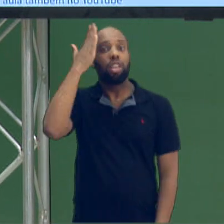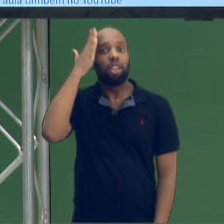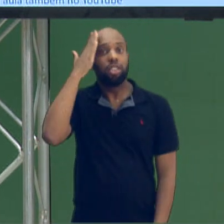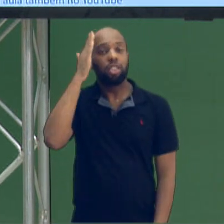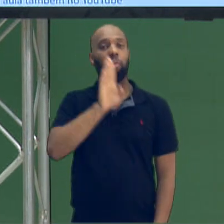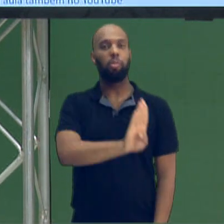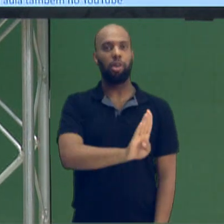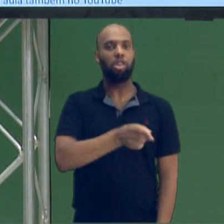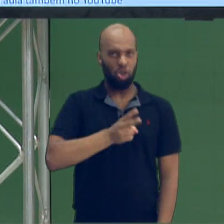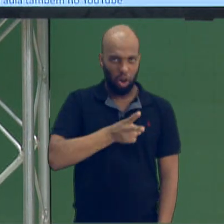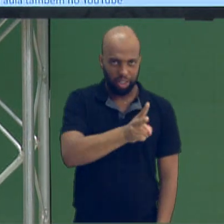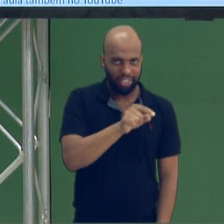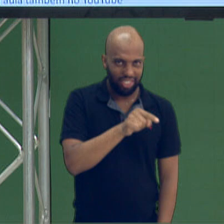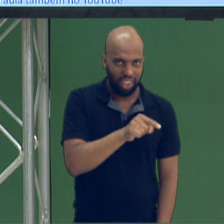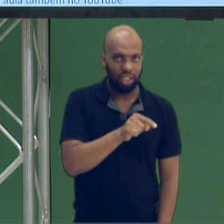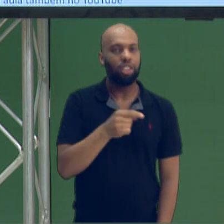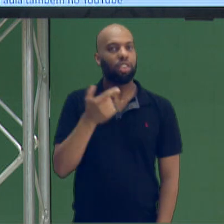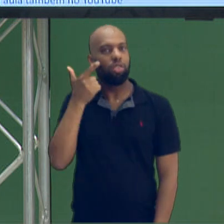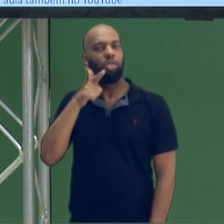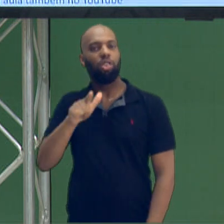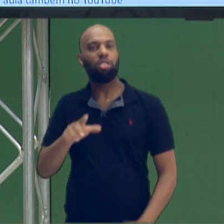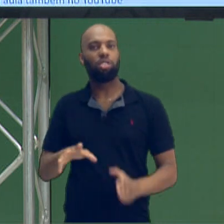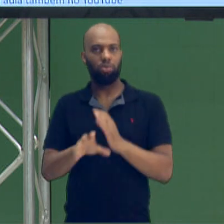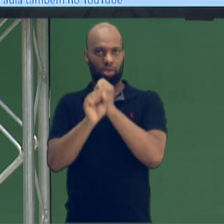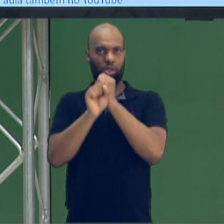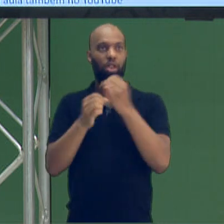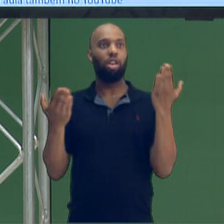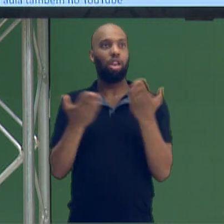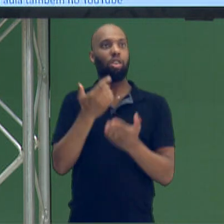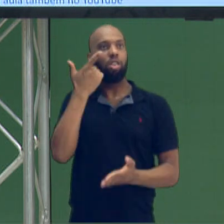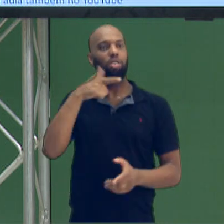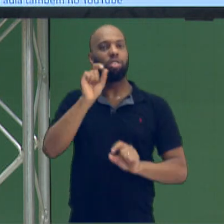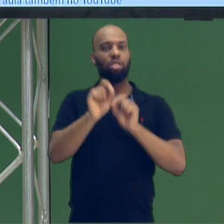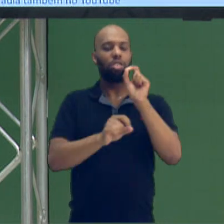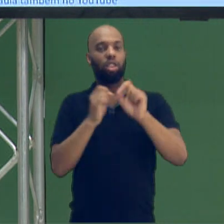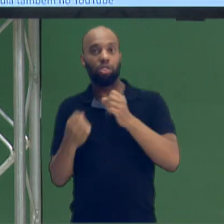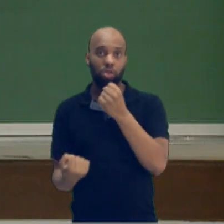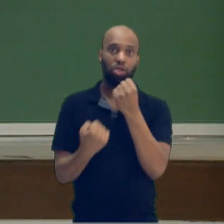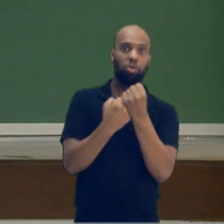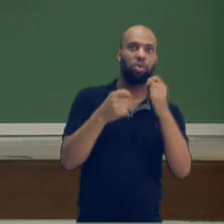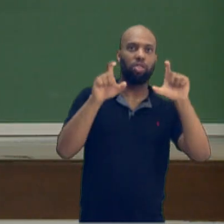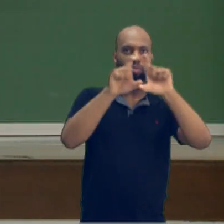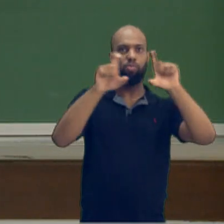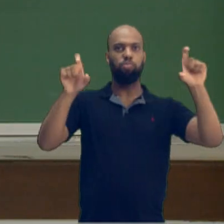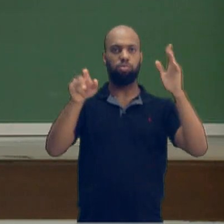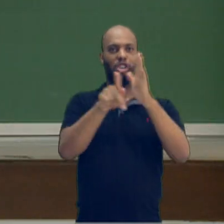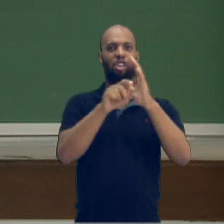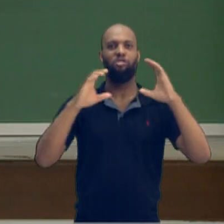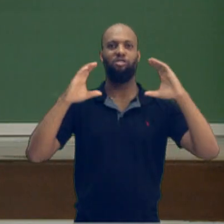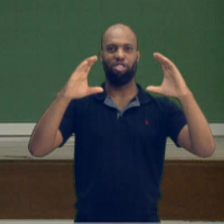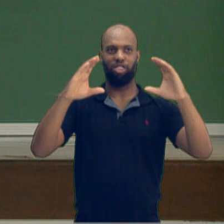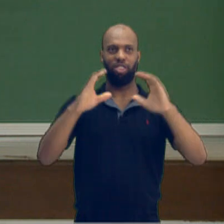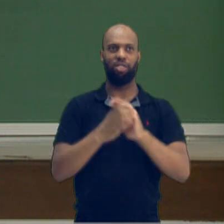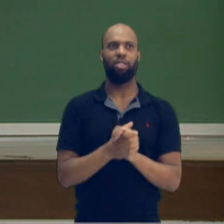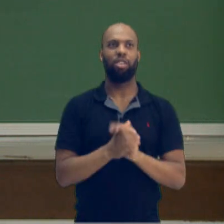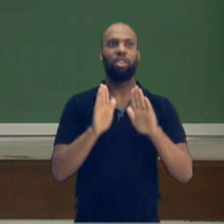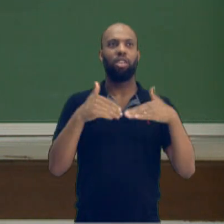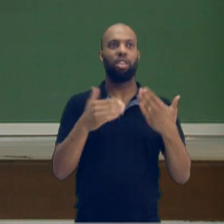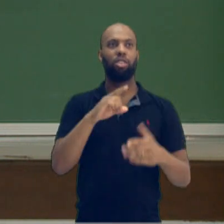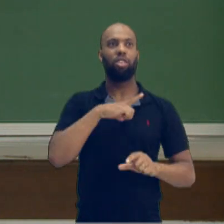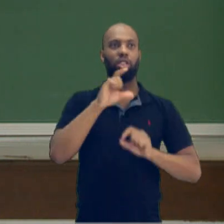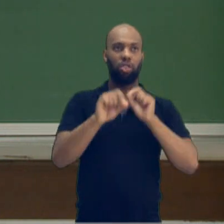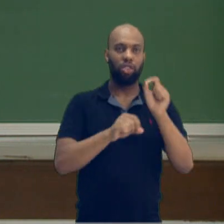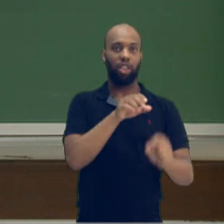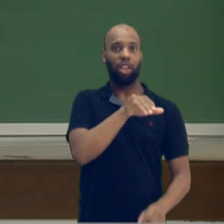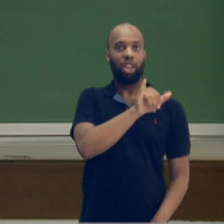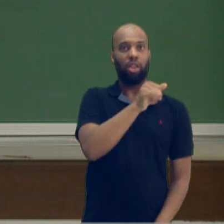termo constante, a gente calculou aqui. E agora a gente consegue fazer a nossa lei de formação da nossa função, tá certo? Então, aqui a gente vai ter que